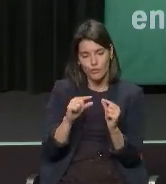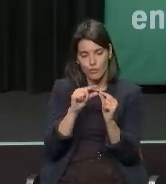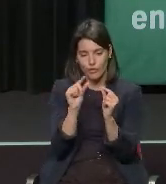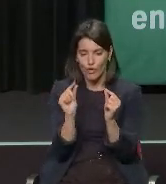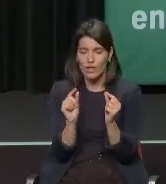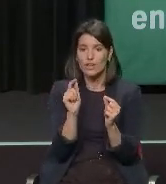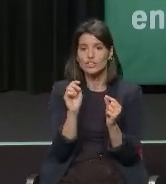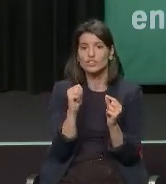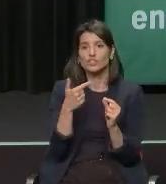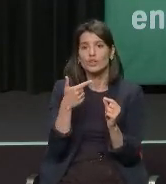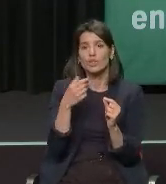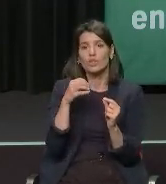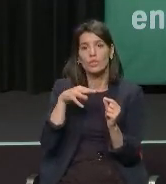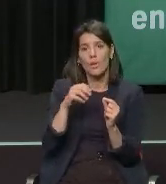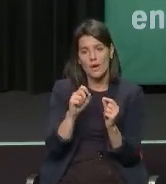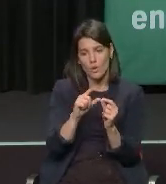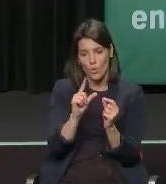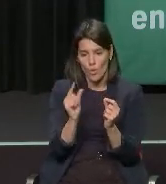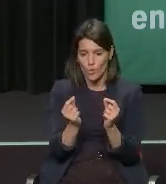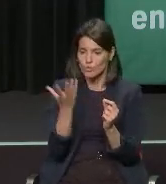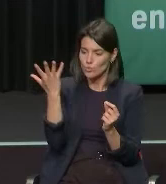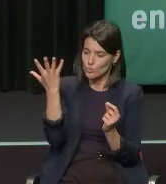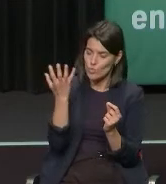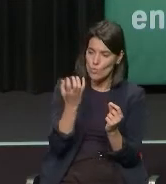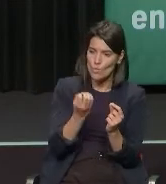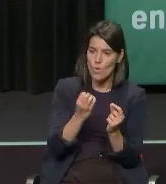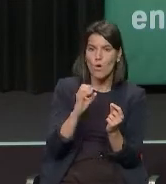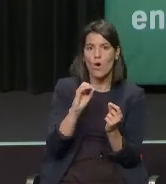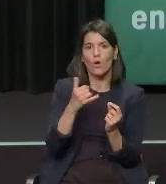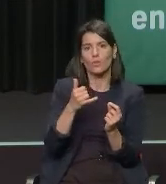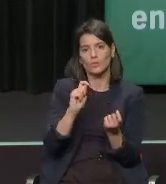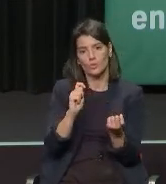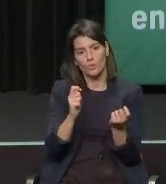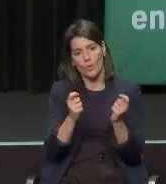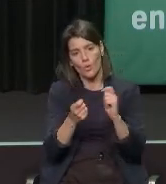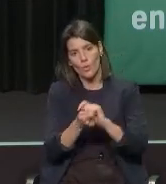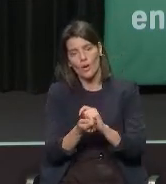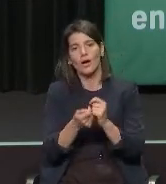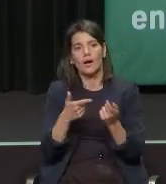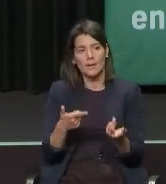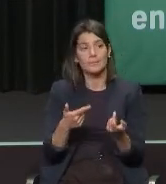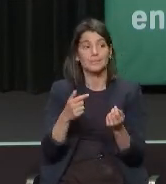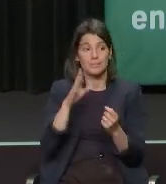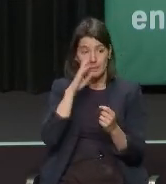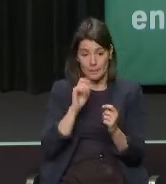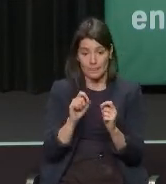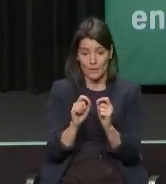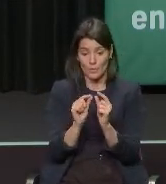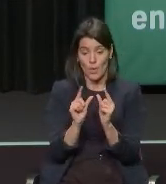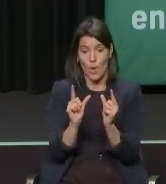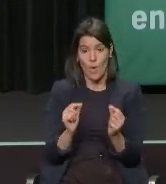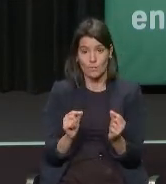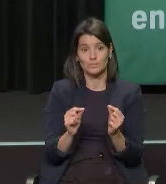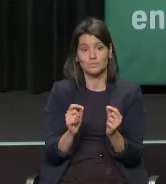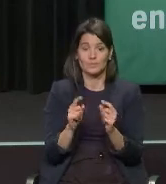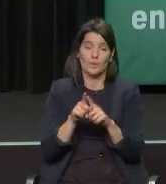estomas, que elas têm de abrir para absorver oxigênio e fazer fotossíntese. Quando abrem essa estoma, em grego quer